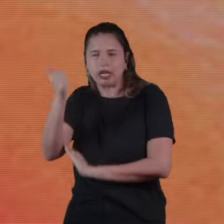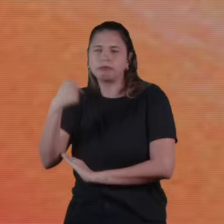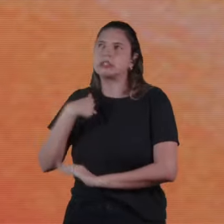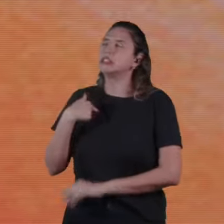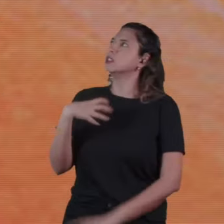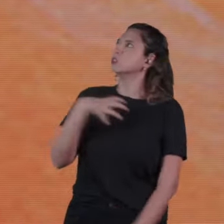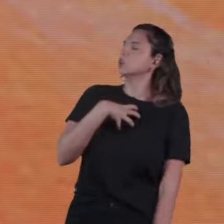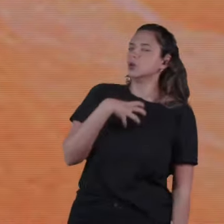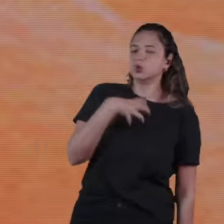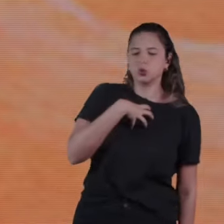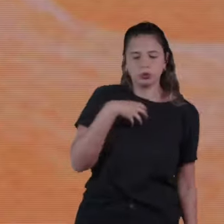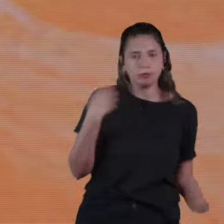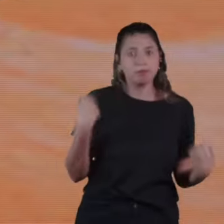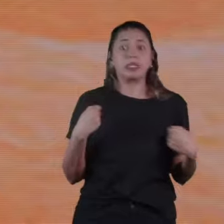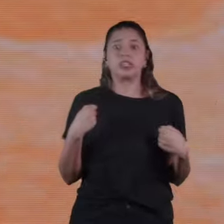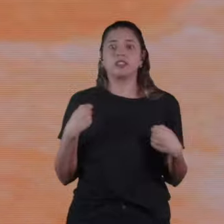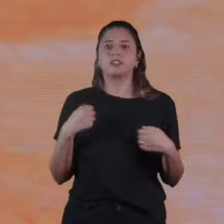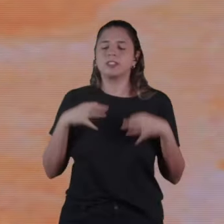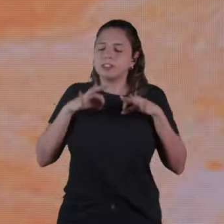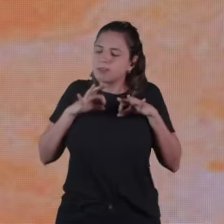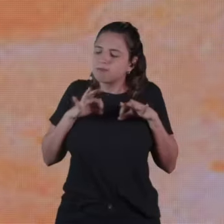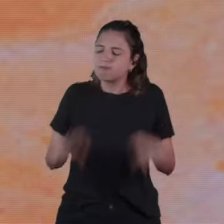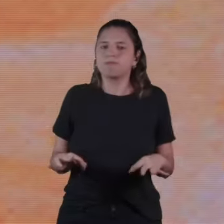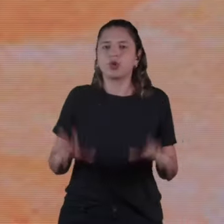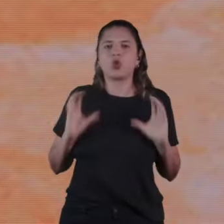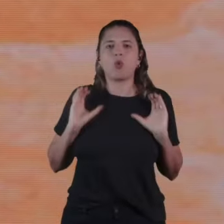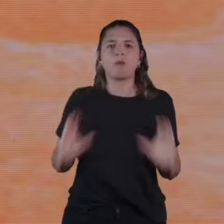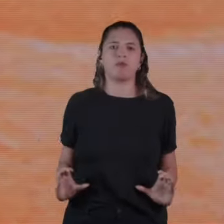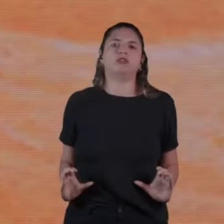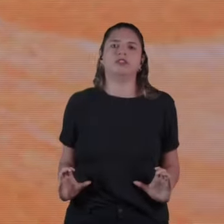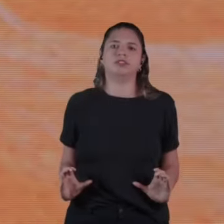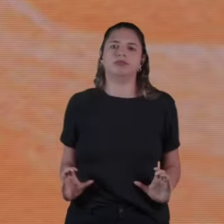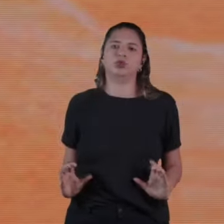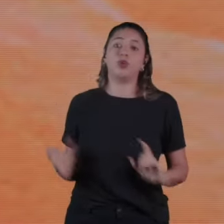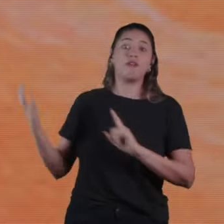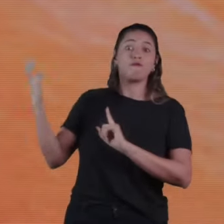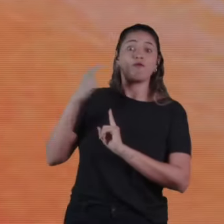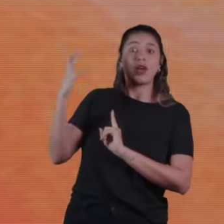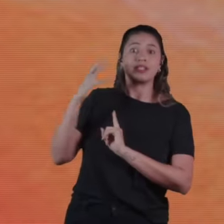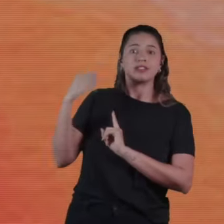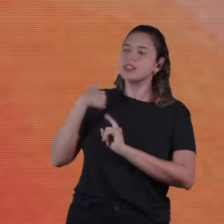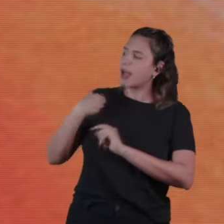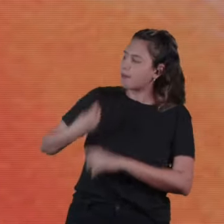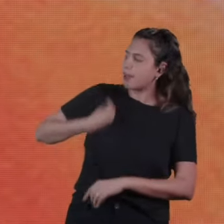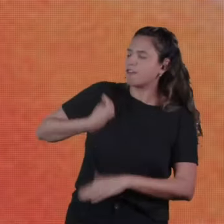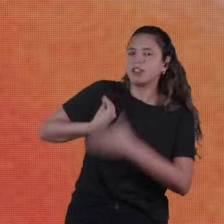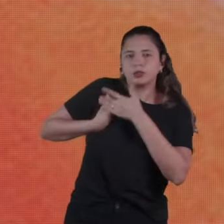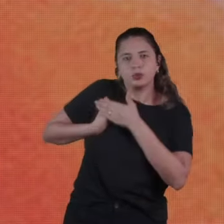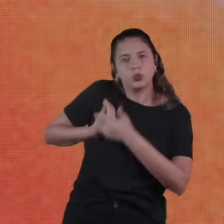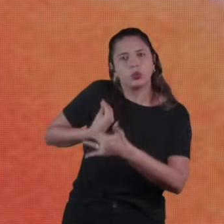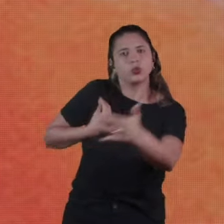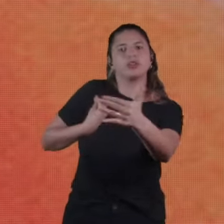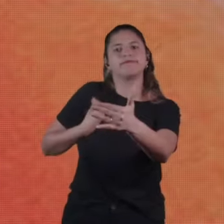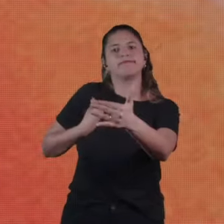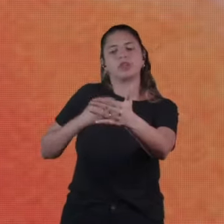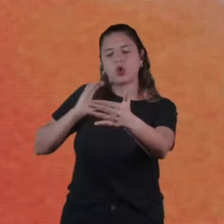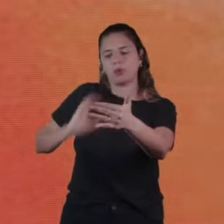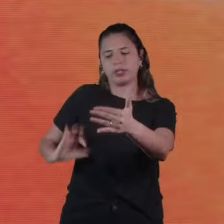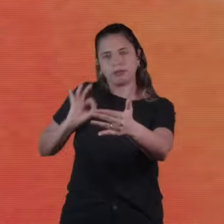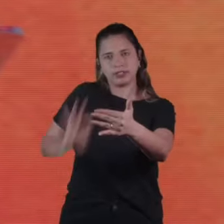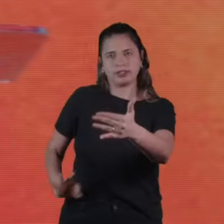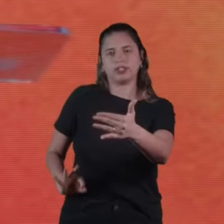pressão para que eu seja íntegro, vamos dizer assim. Isso me ajuda a caminhar em integridade. Por